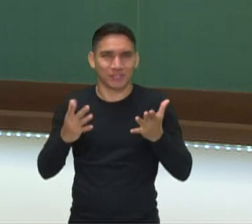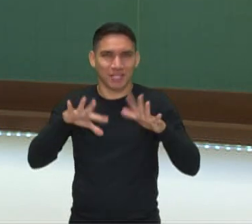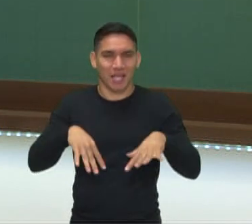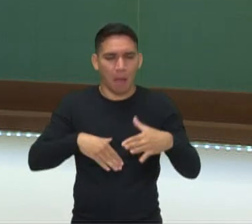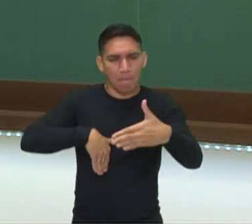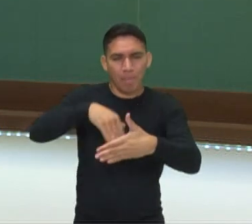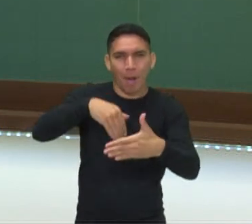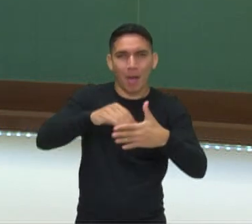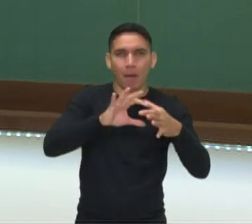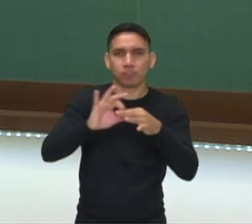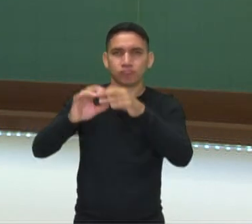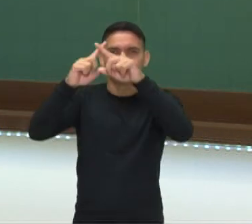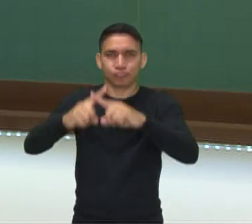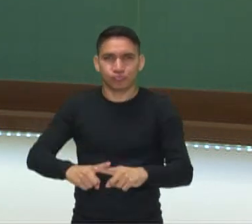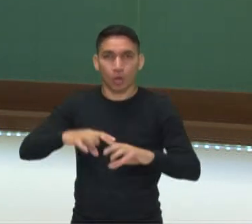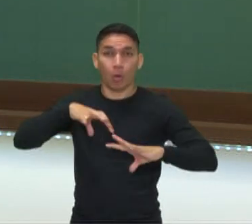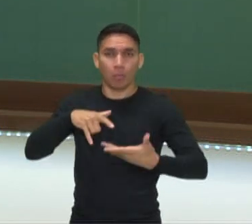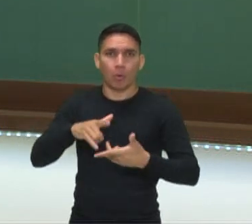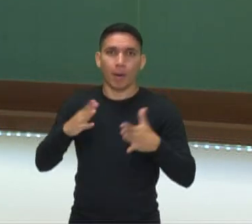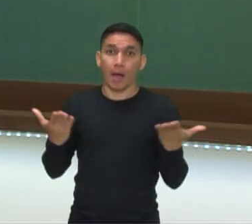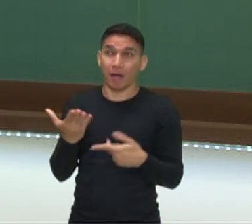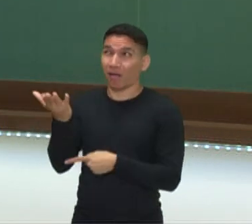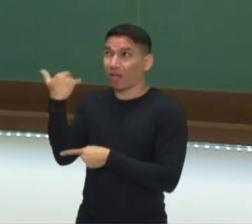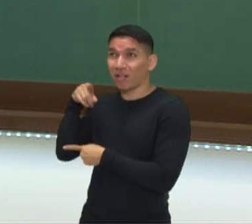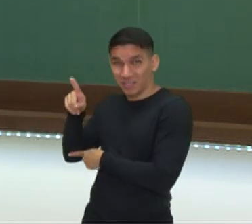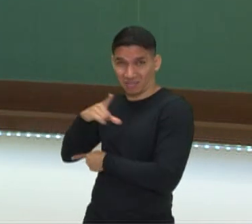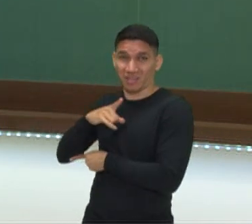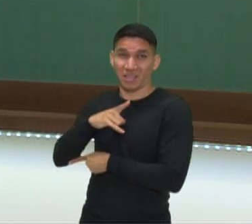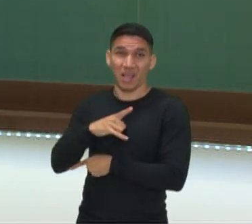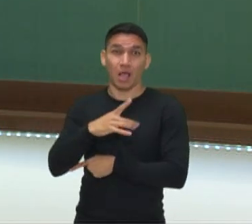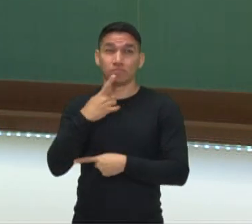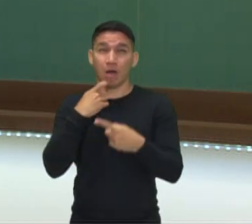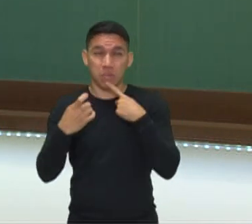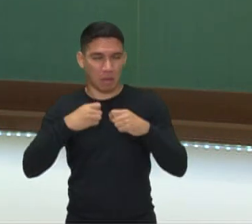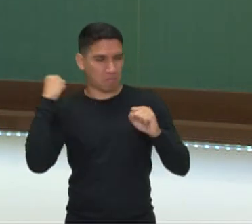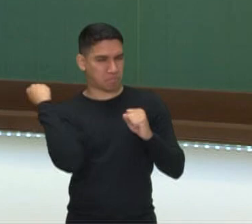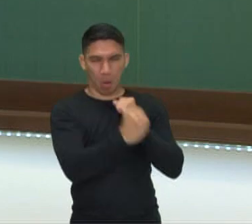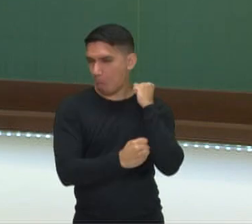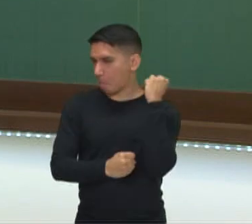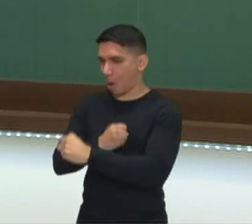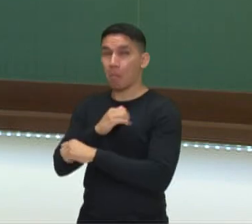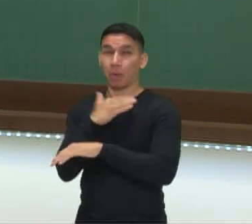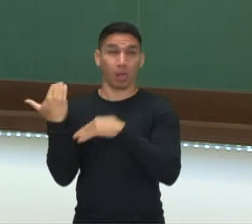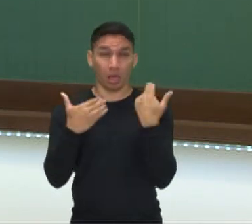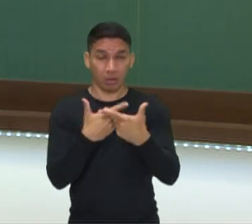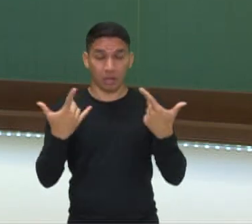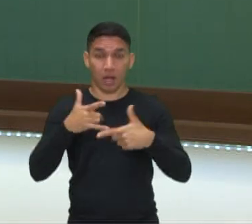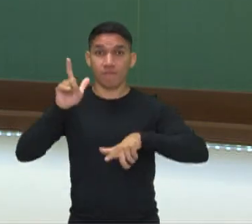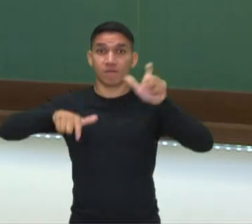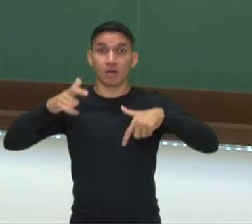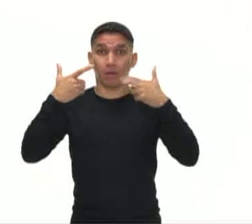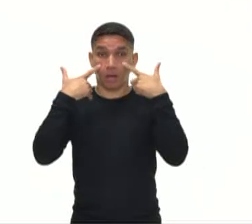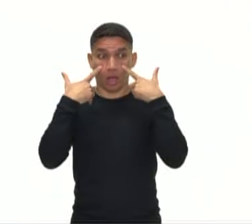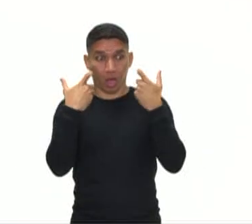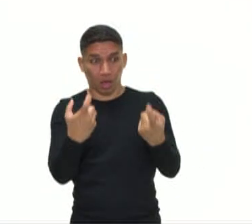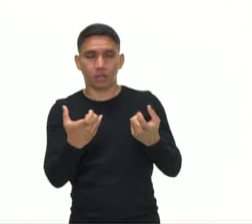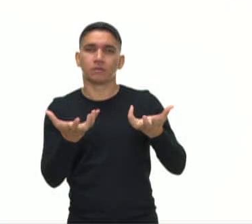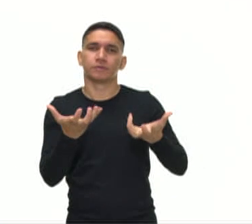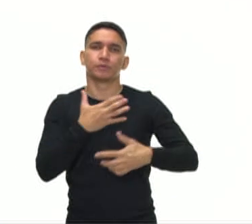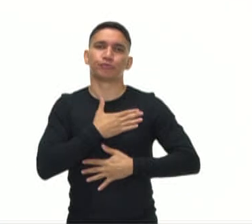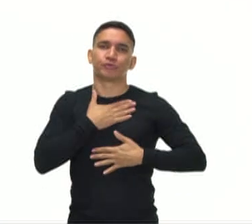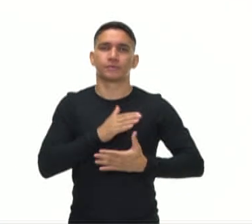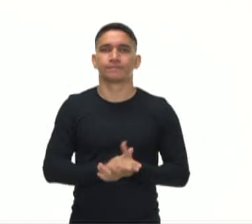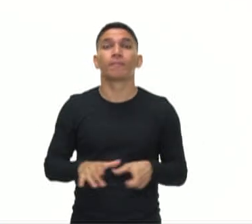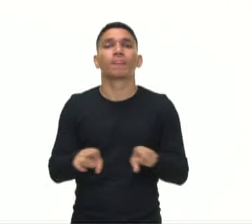corrida sangrenta, uma corrida que existia morte, uma corrida que existia violência, e era um atrativo muito grande para o povo. E nós tínhamos também a questão